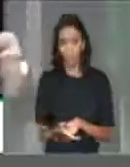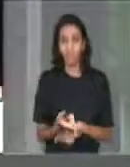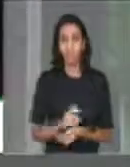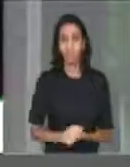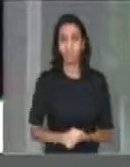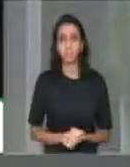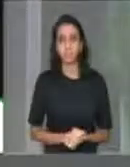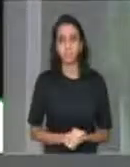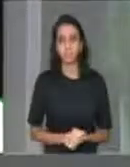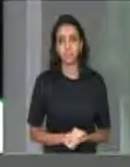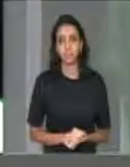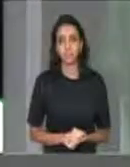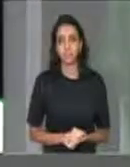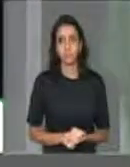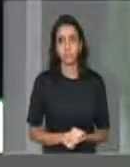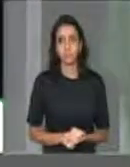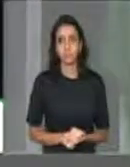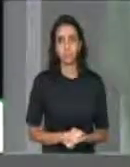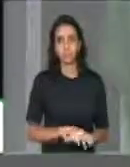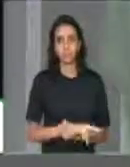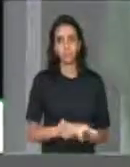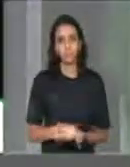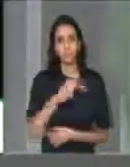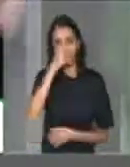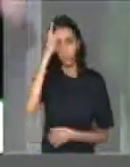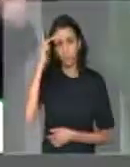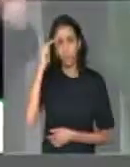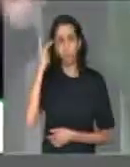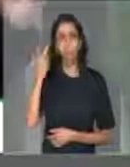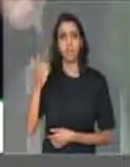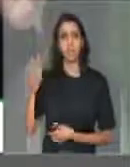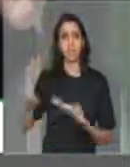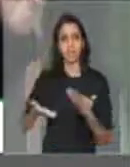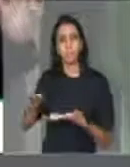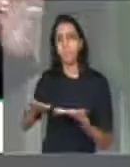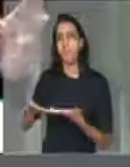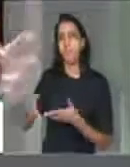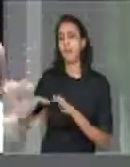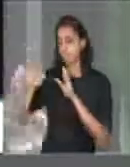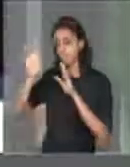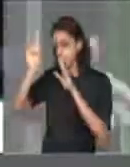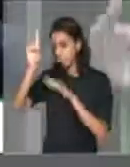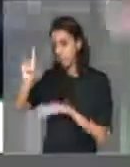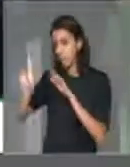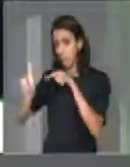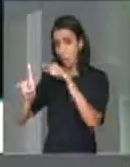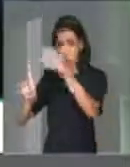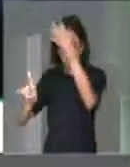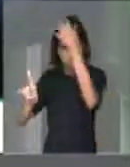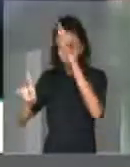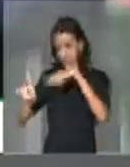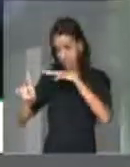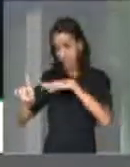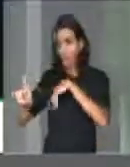pelos servos do rei, e aqui chegaram, e exatamente por conta